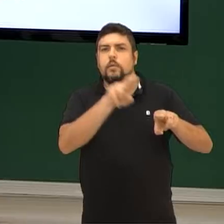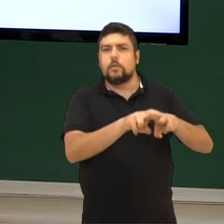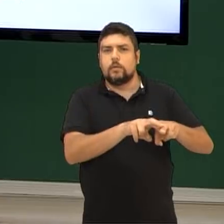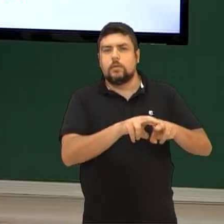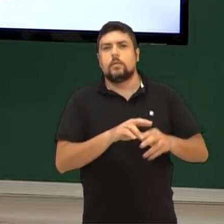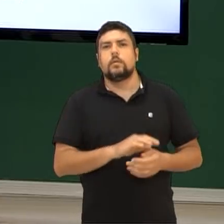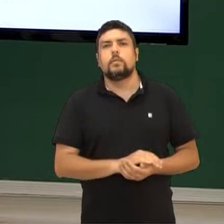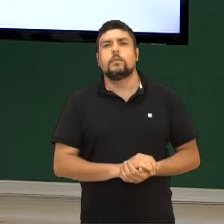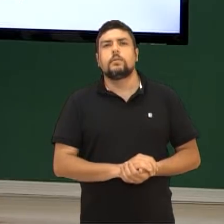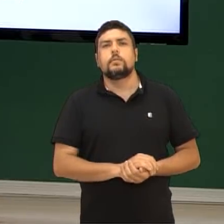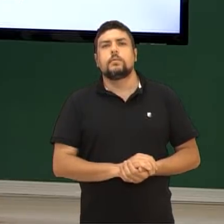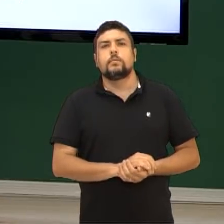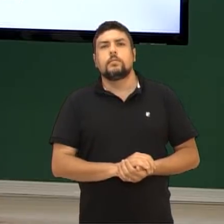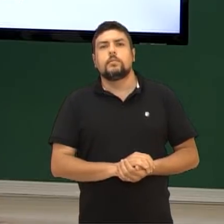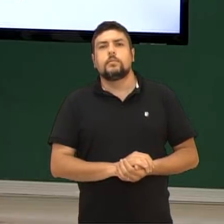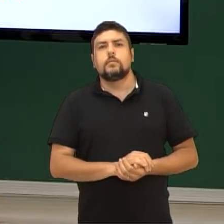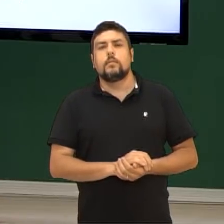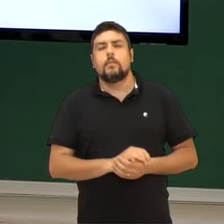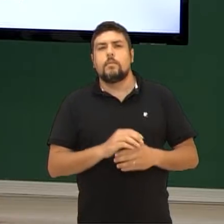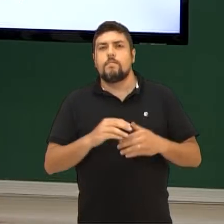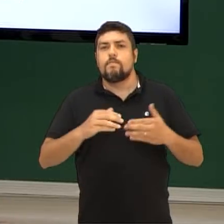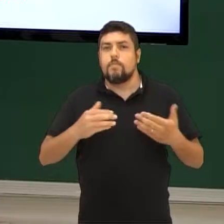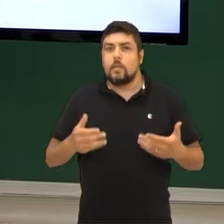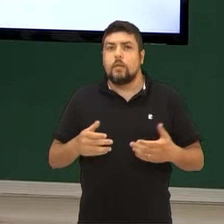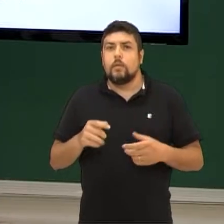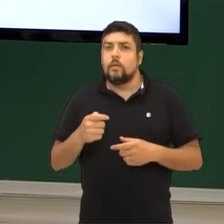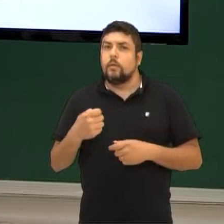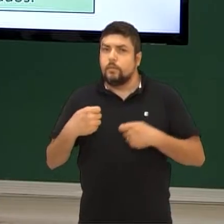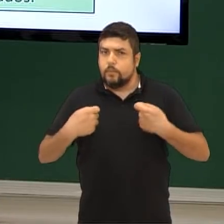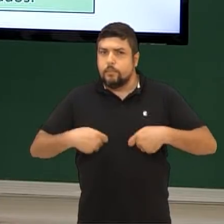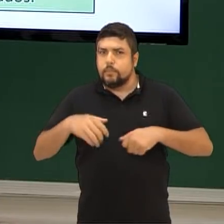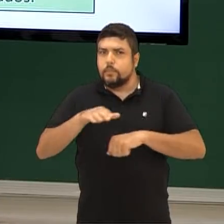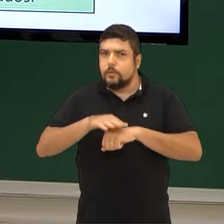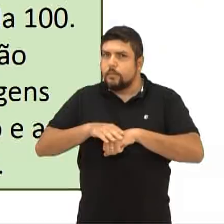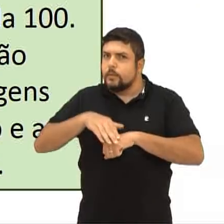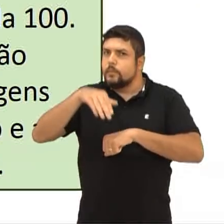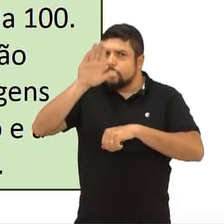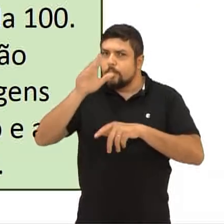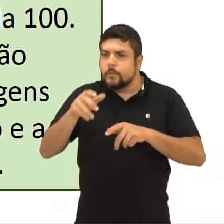reciclagem. Ou seja, precisa se reciclar um pouco mais.